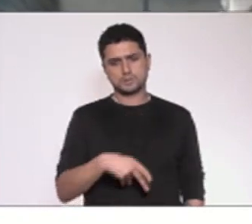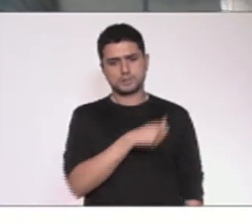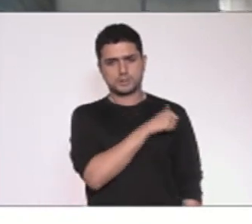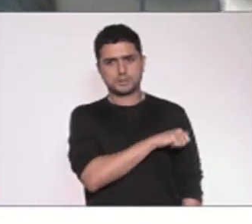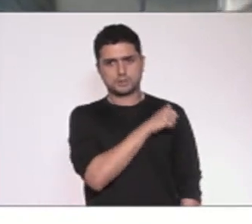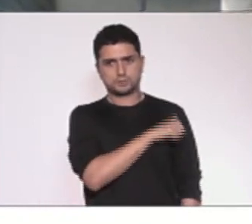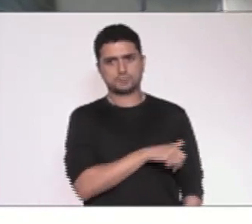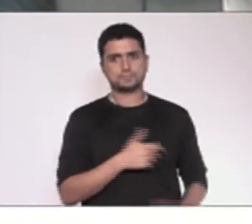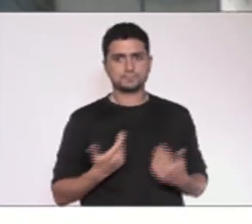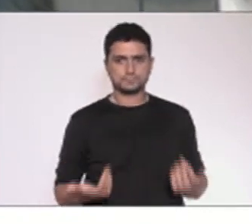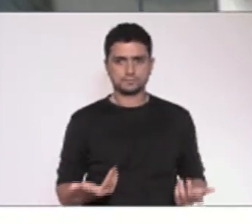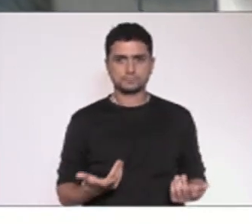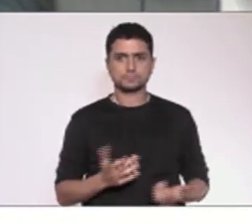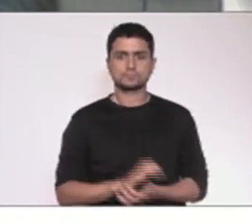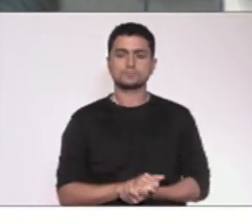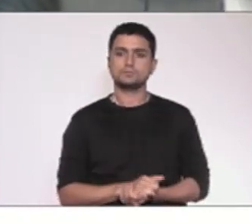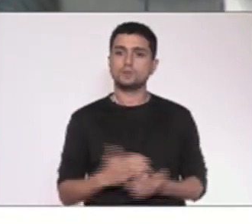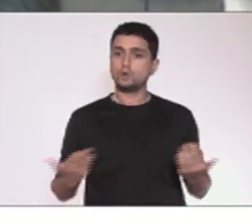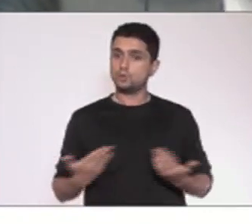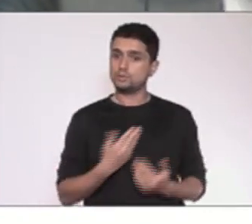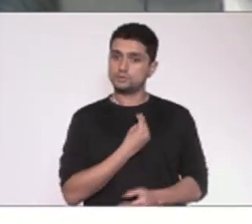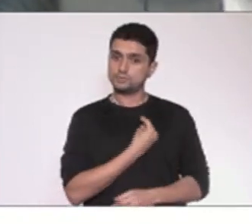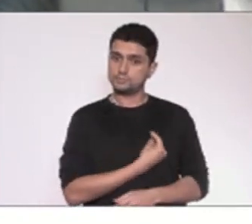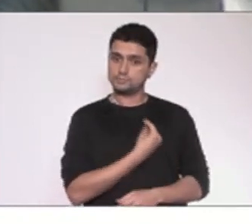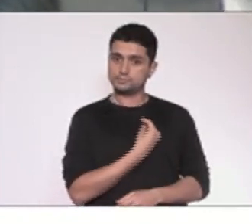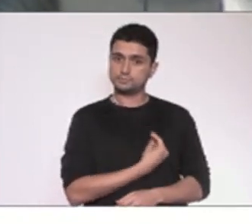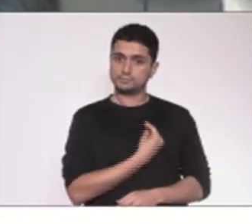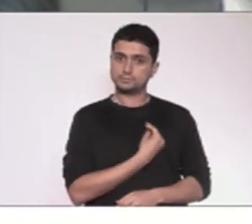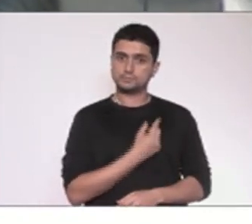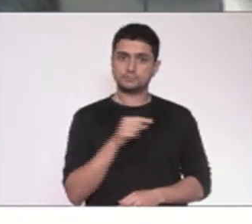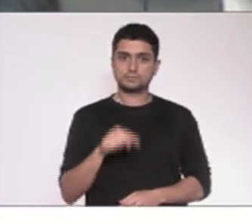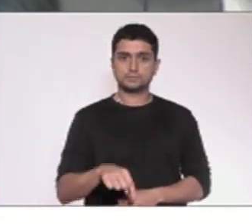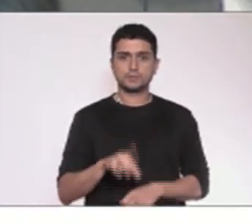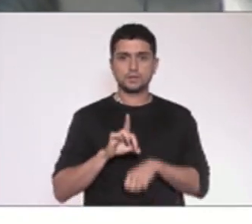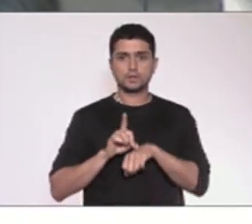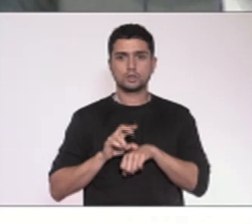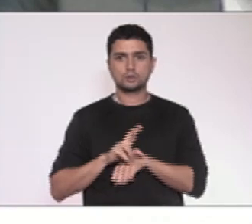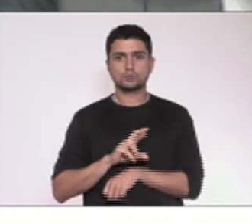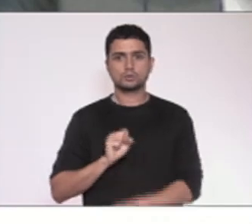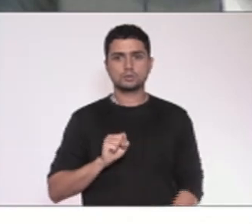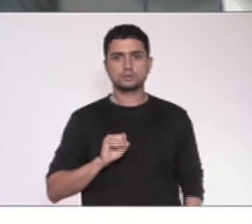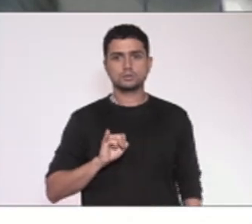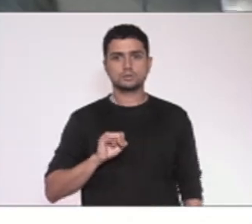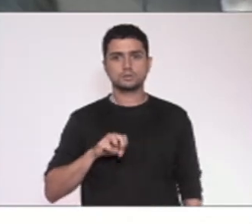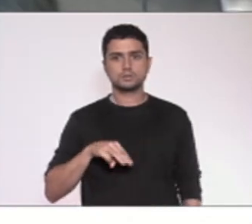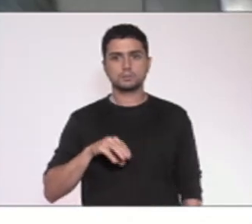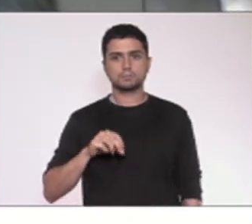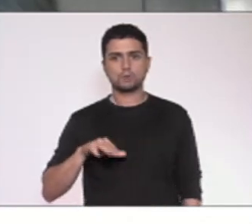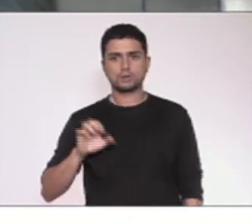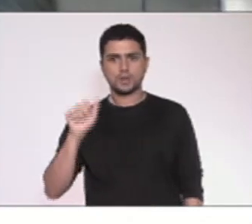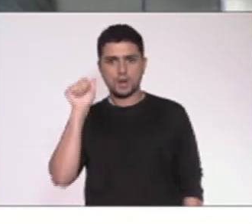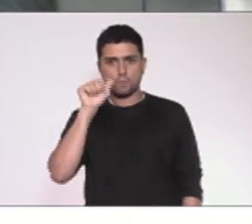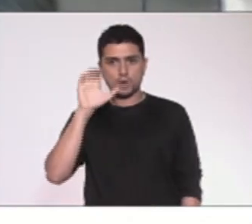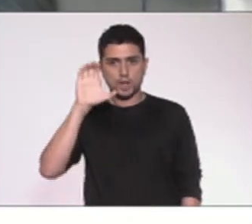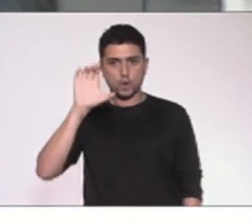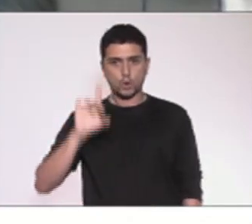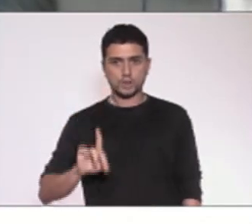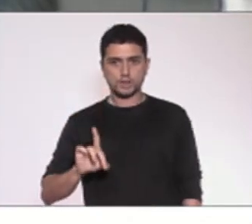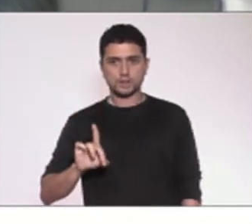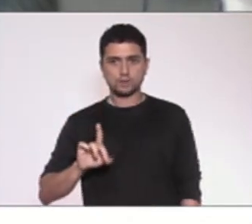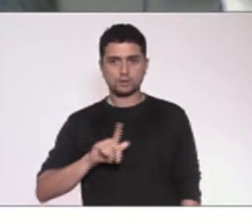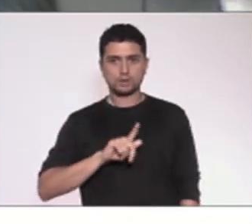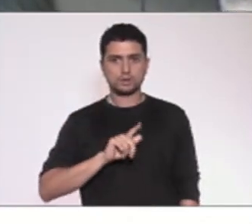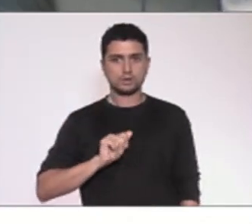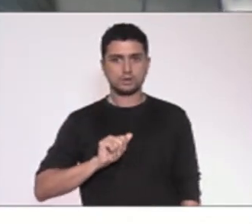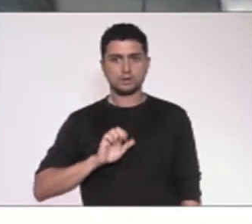Estado. Está aqui nessa casa hoje, inclusive, a doutora Simone Sibilho, coordenadora do nosso GAECO,